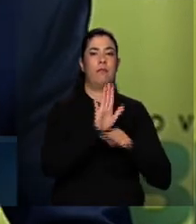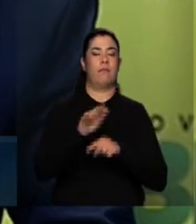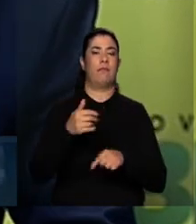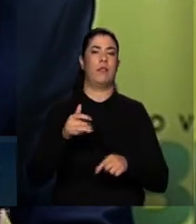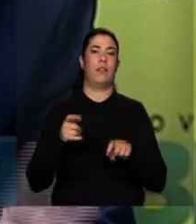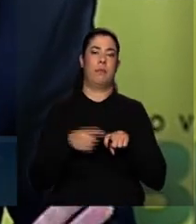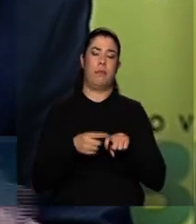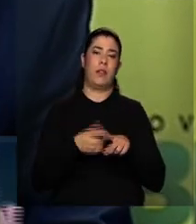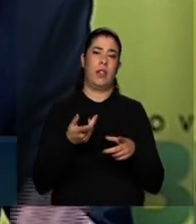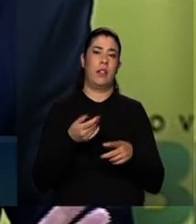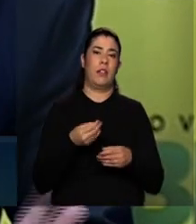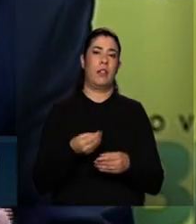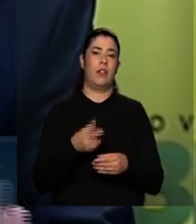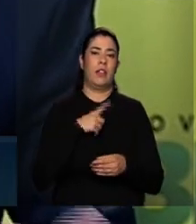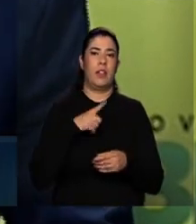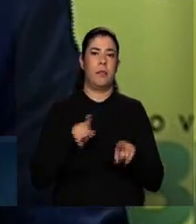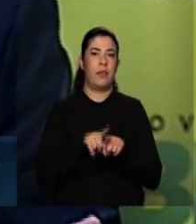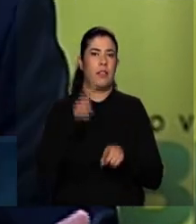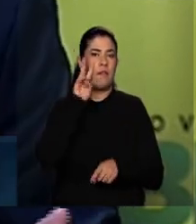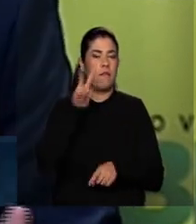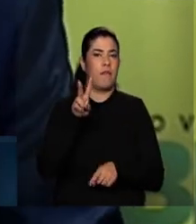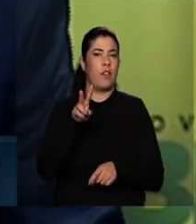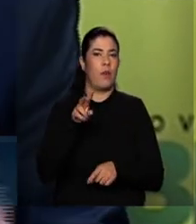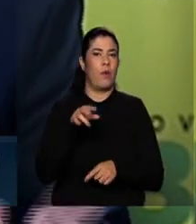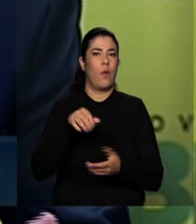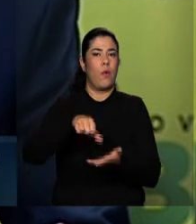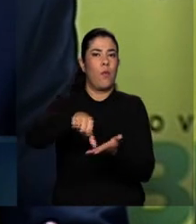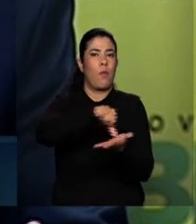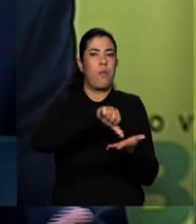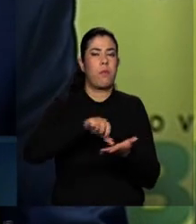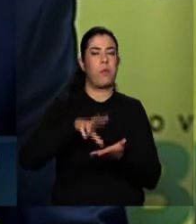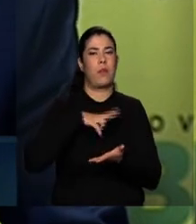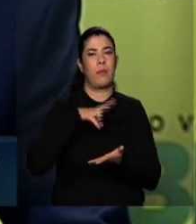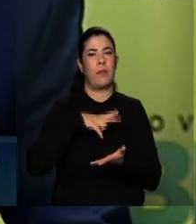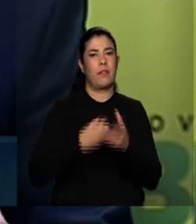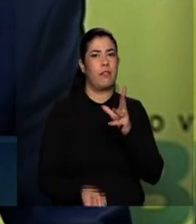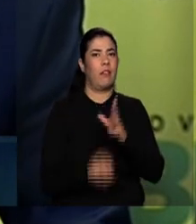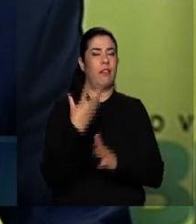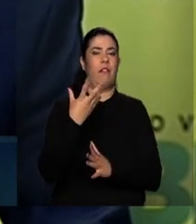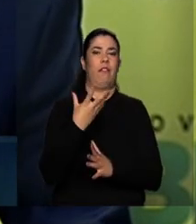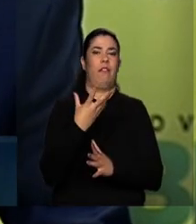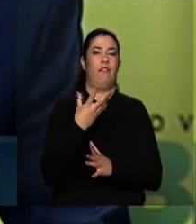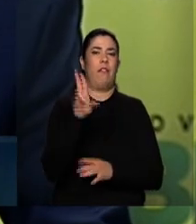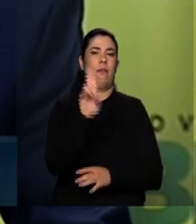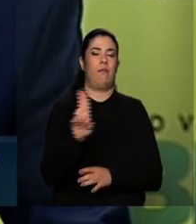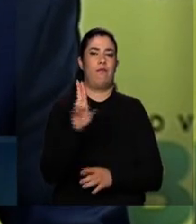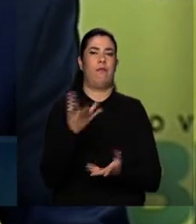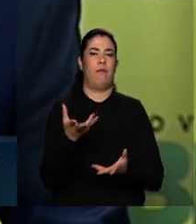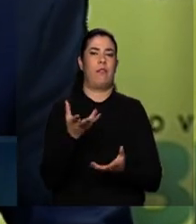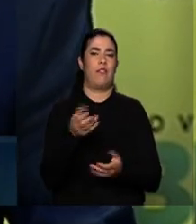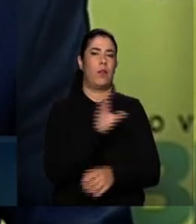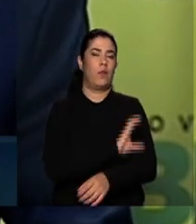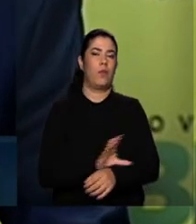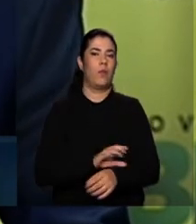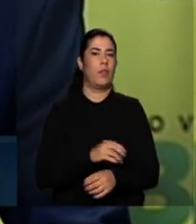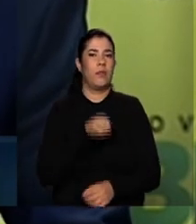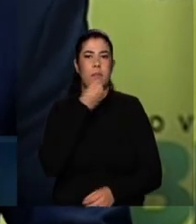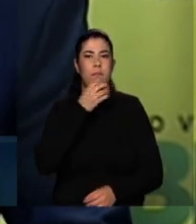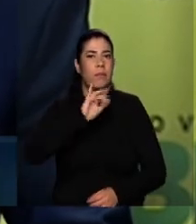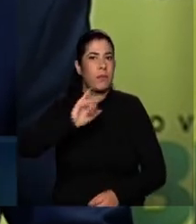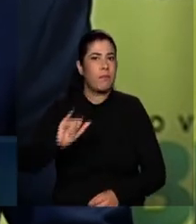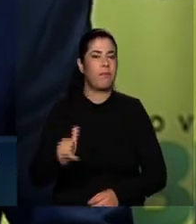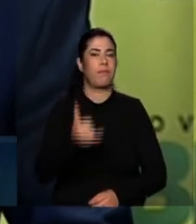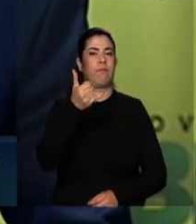que rebate inclusive o setor privado, que se beneficia da abertura das faculdades. Então, é uma perspectiva de um lucro muito grande. Por isso